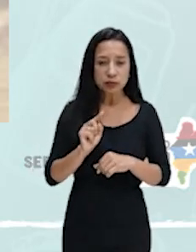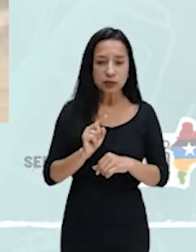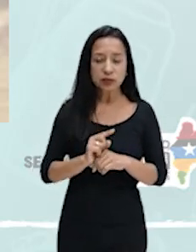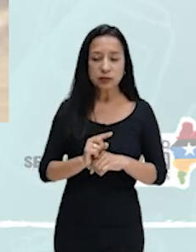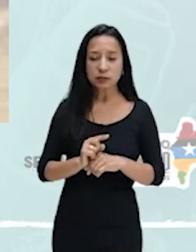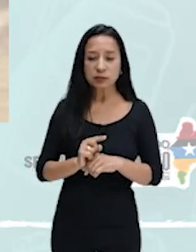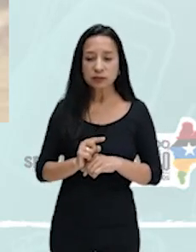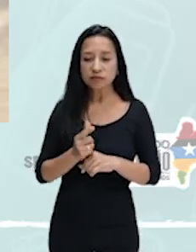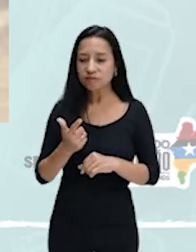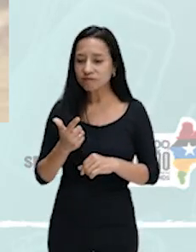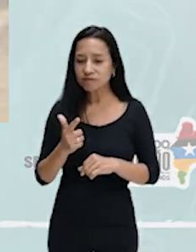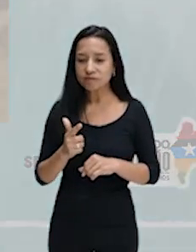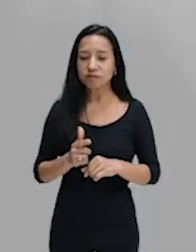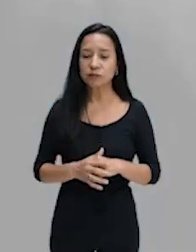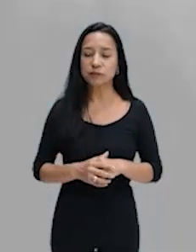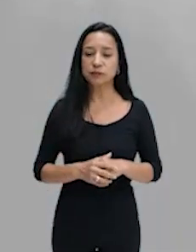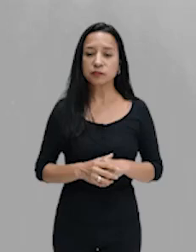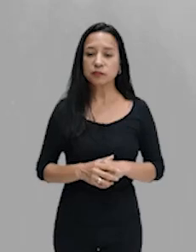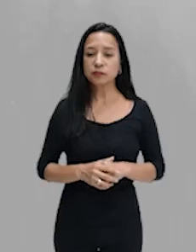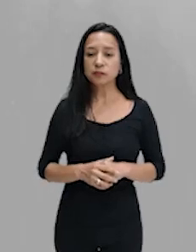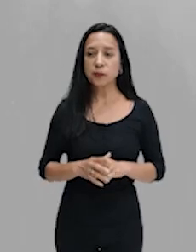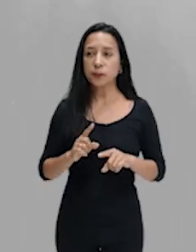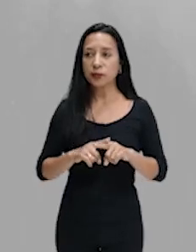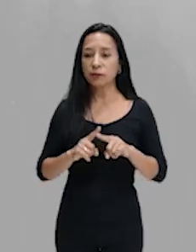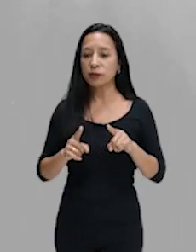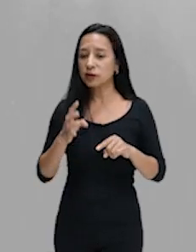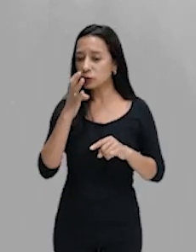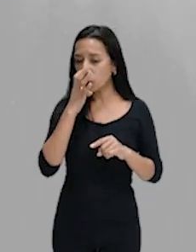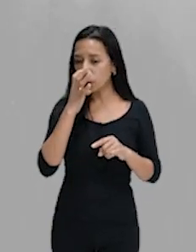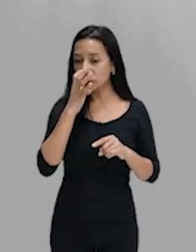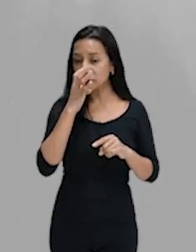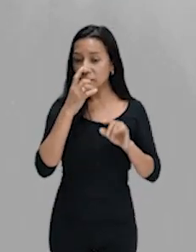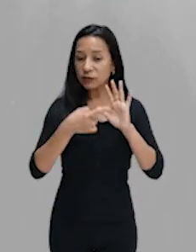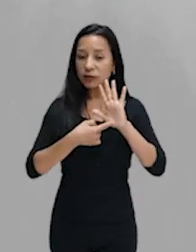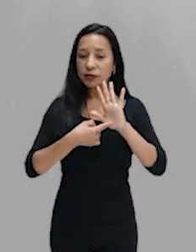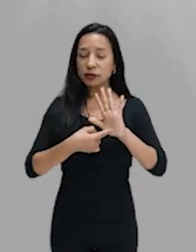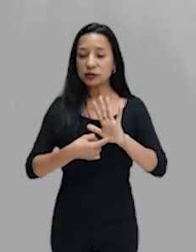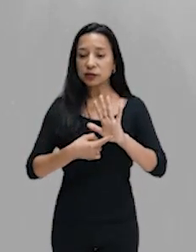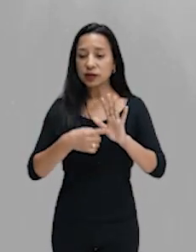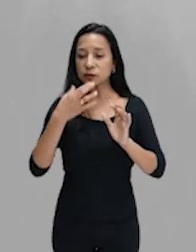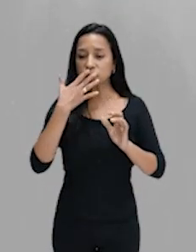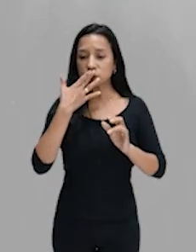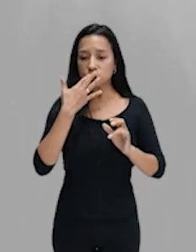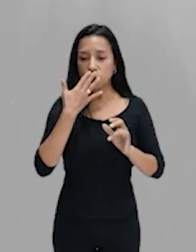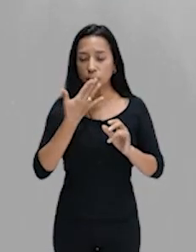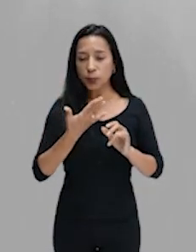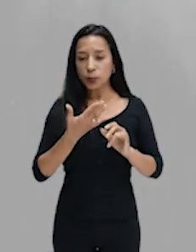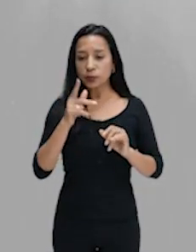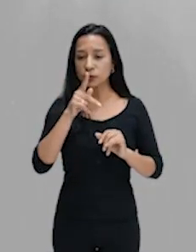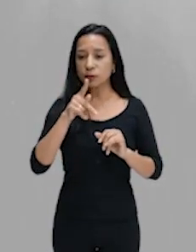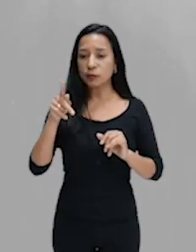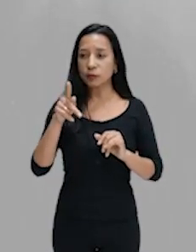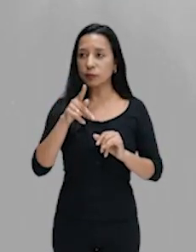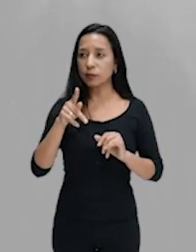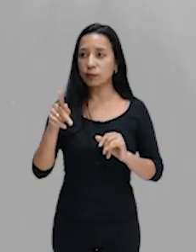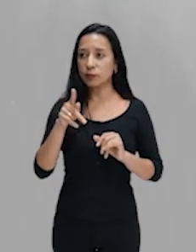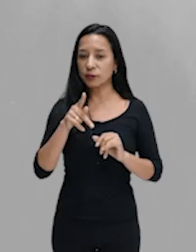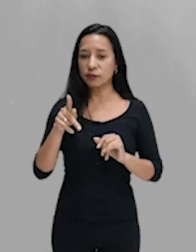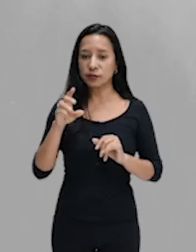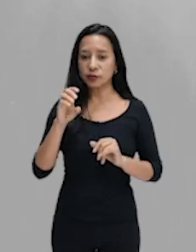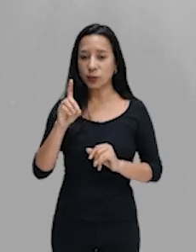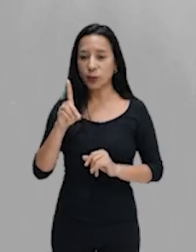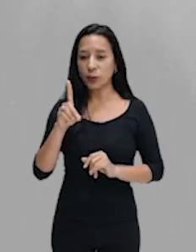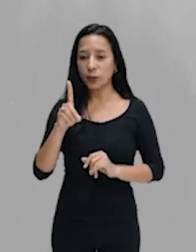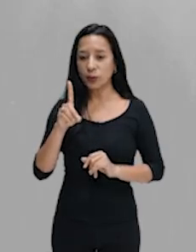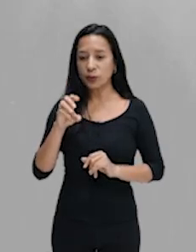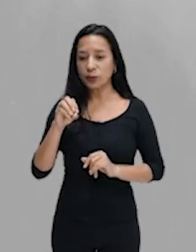daria uma explicação desse quadro perfeita, né? Pelas cores, ele é um artista, então as cores vibrantes, as cores